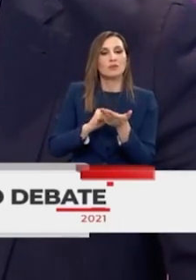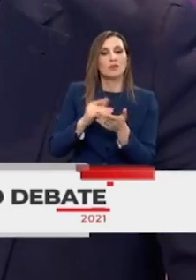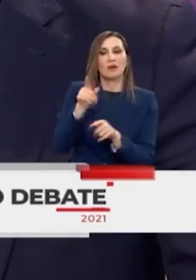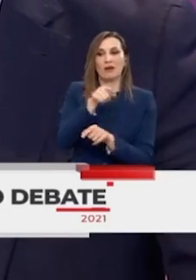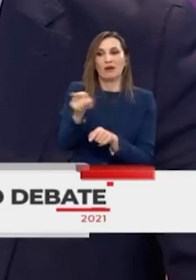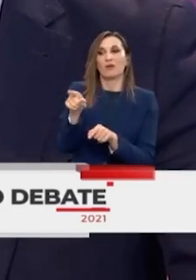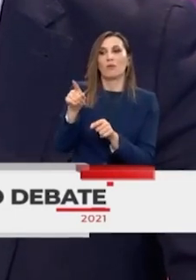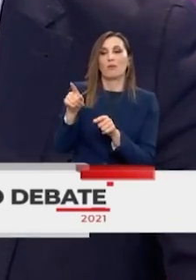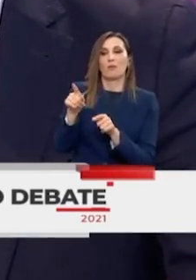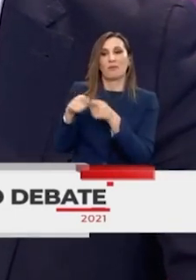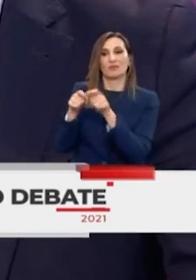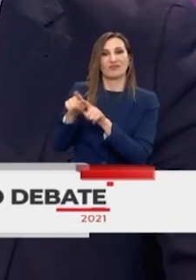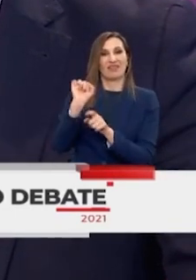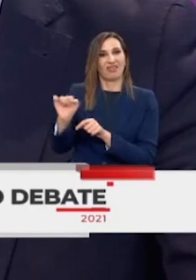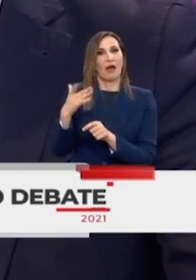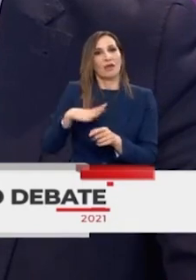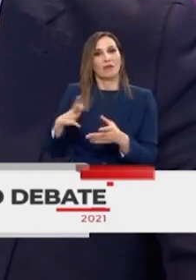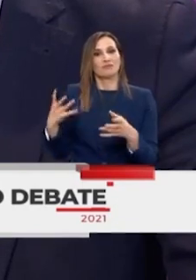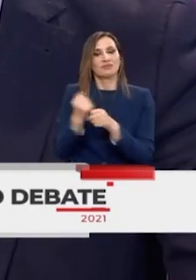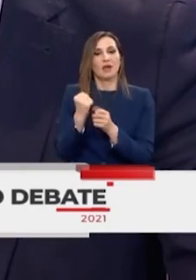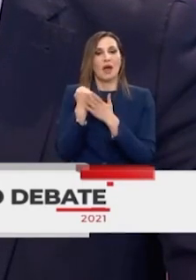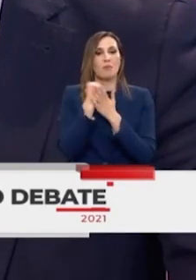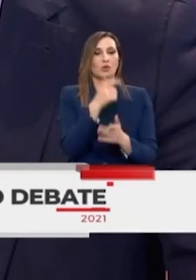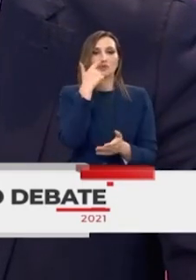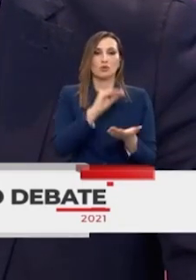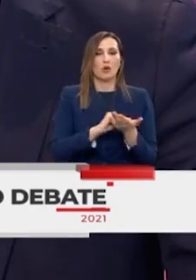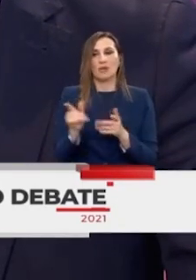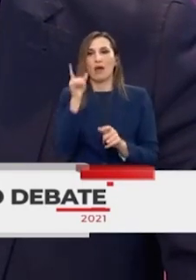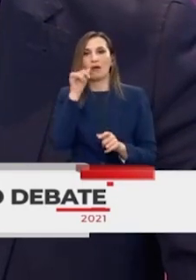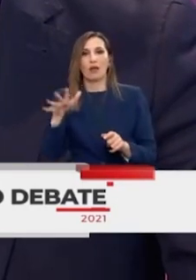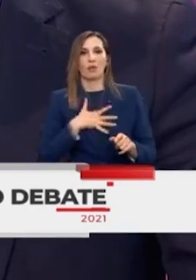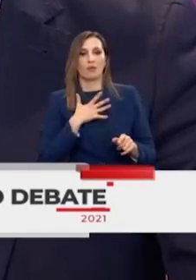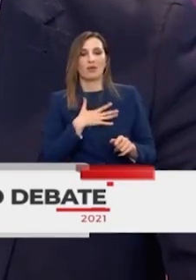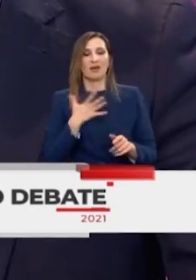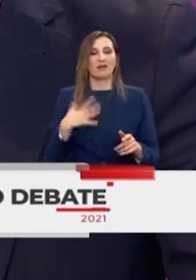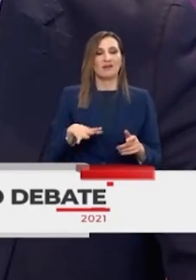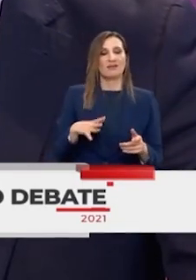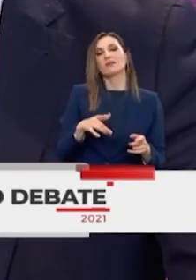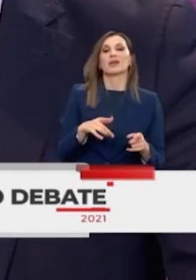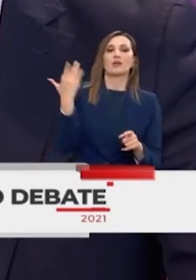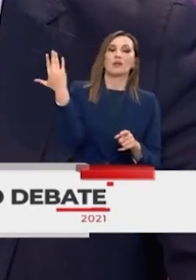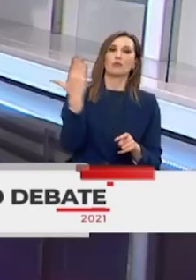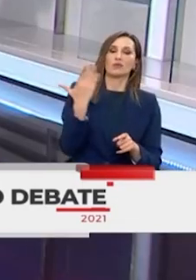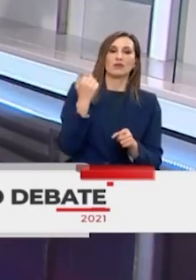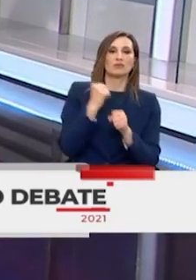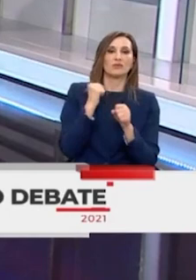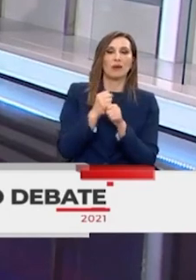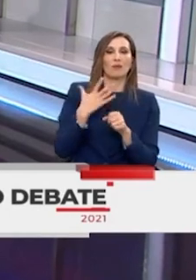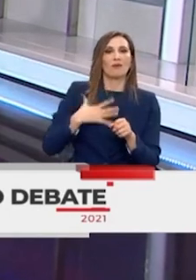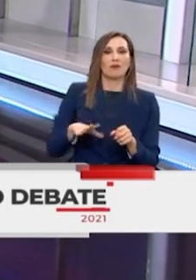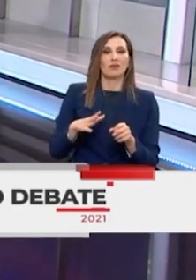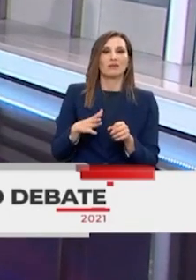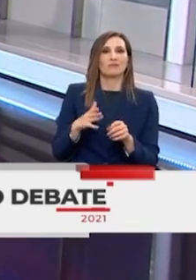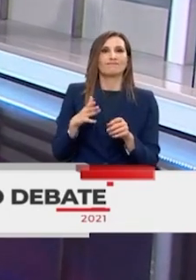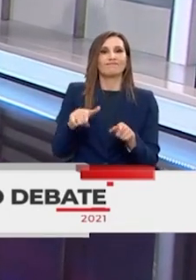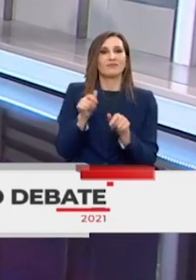eliminar, querem eliminar os apoios aos mais desfavorecidos, querem eliminar o próprio direito do trabalho. Isso